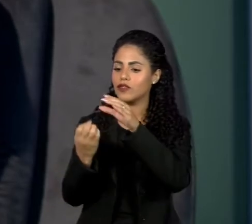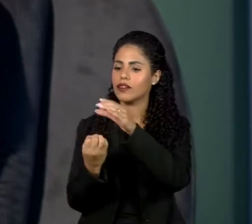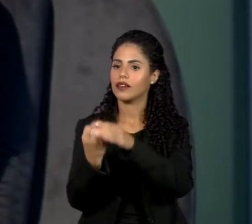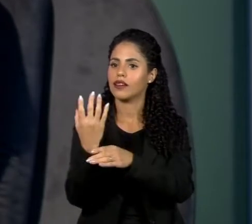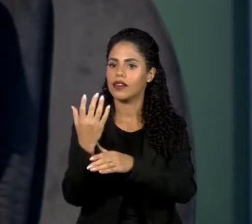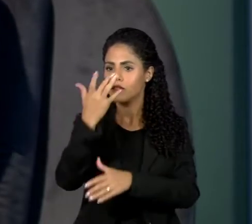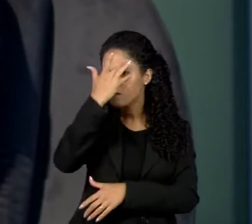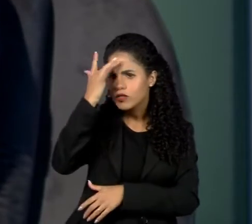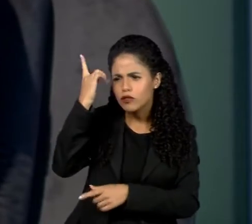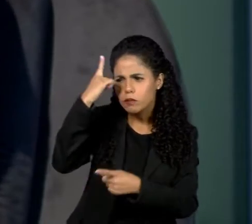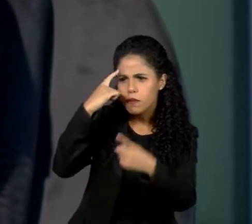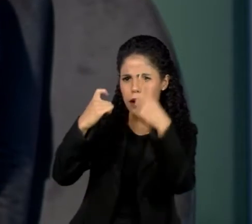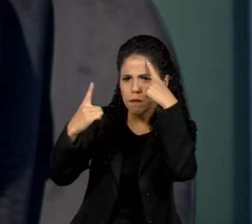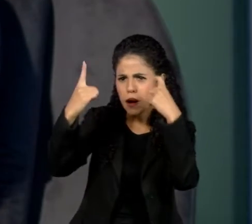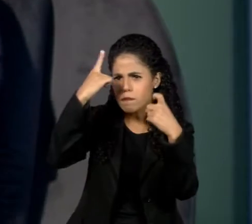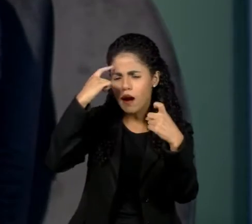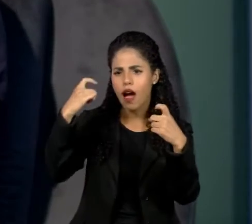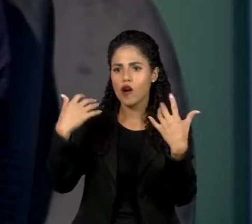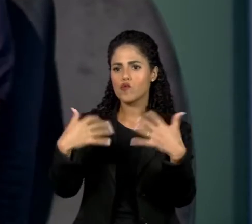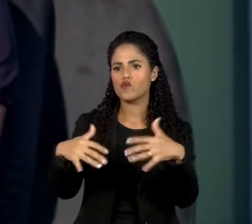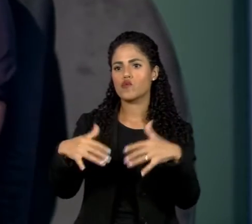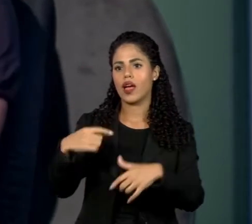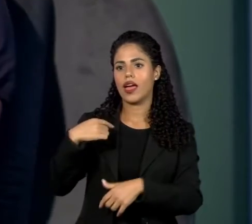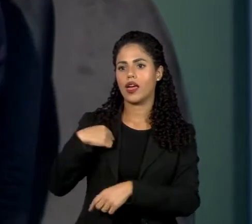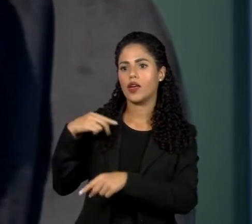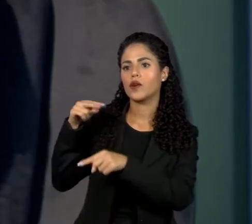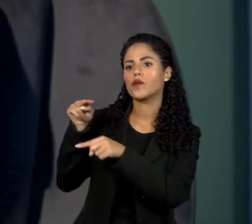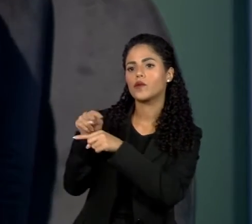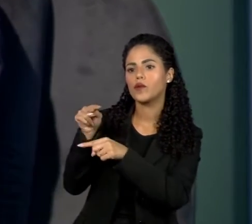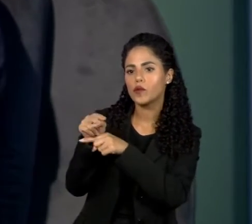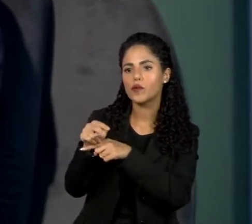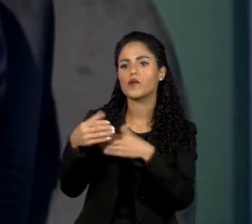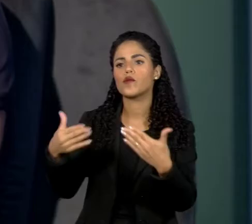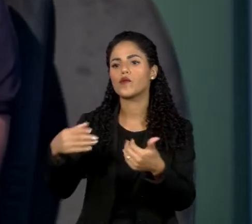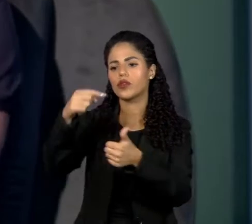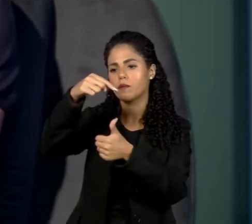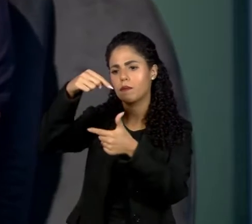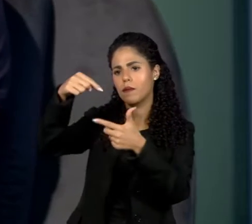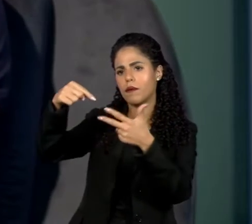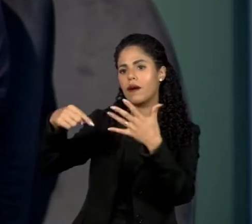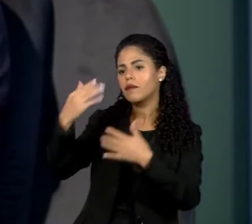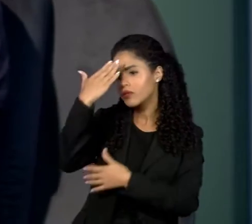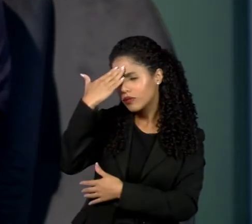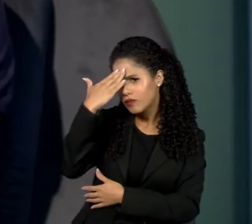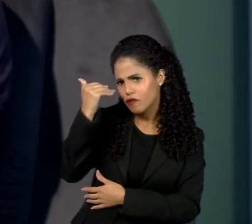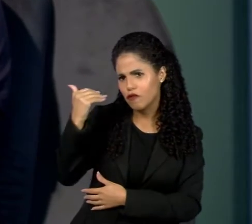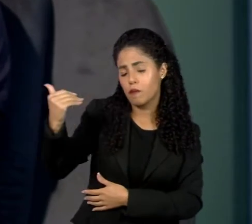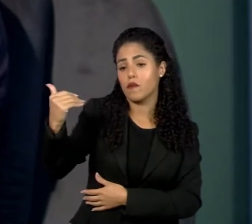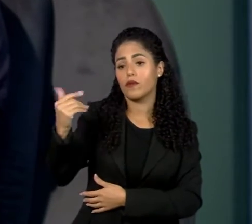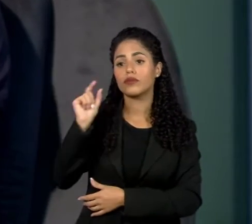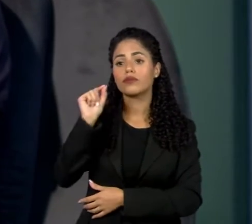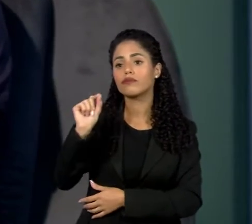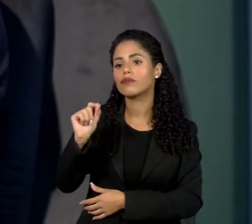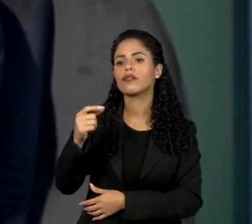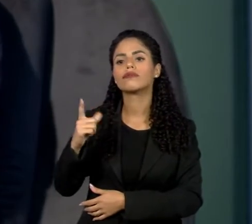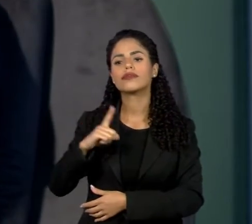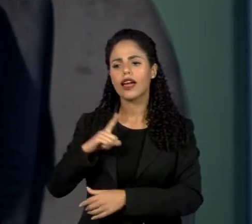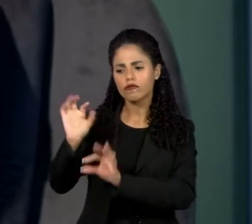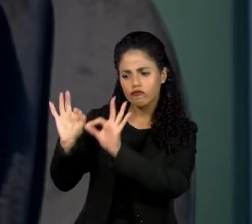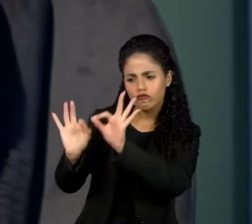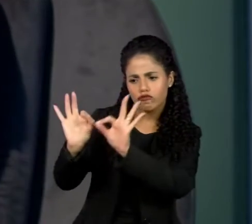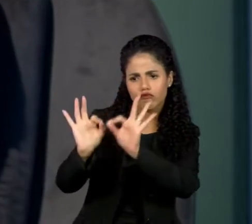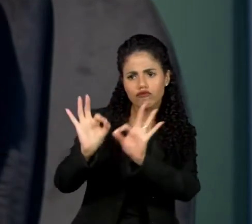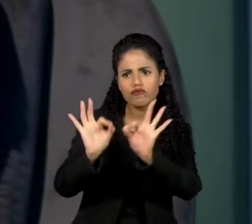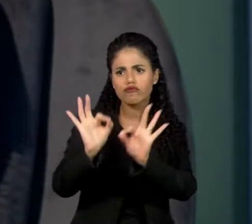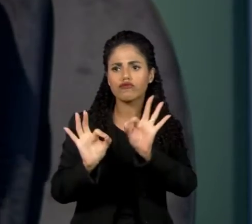que são extraordinários. Por exemplo, eu cuido de carreira com nomes como Yuri Marçal, Tiamá, Babu Santana, que são nomes que, através dos seus projetos, dos